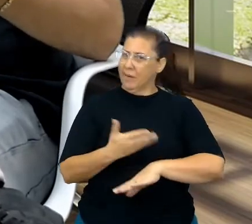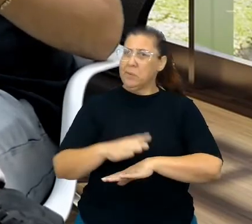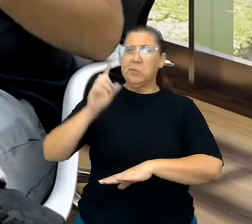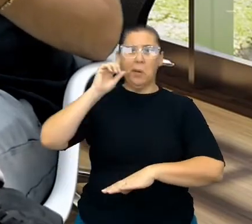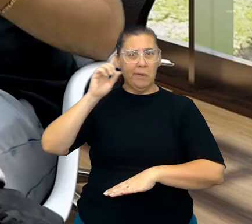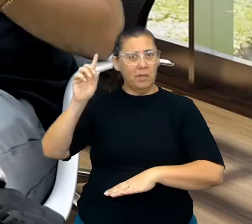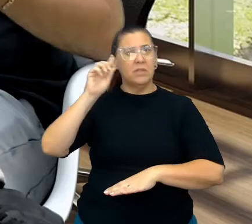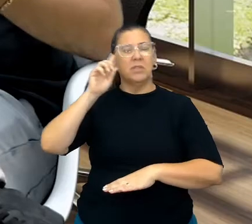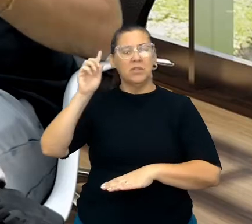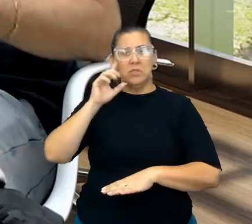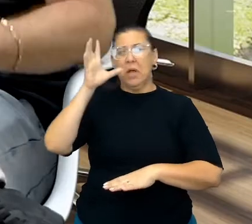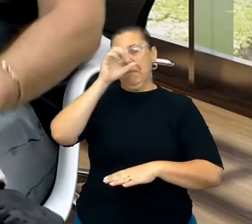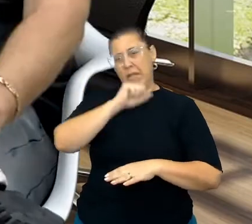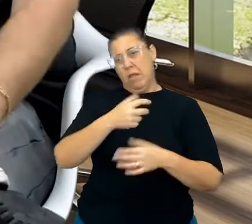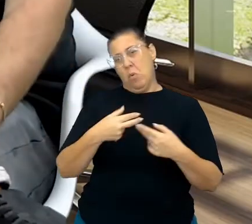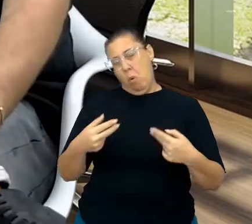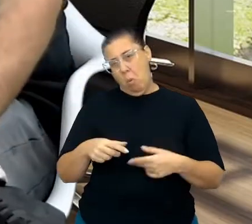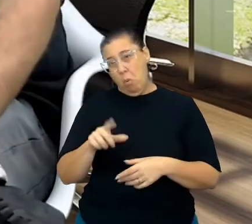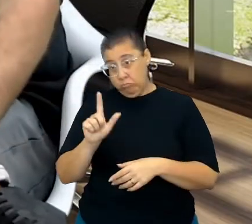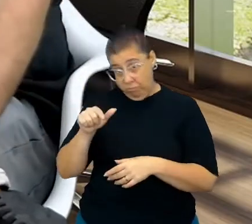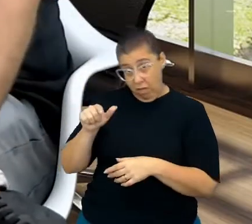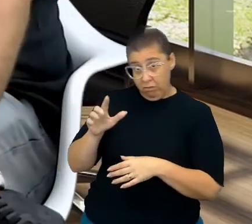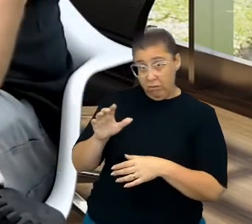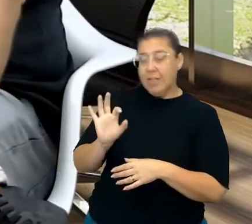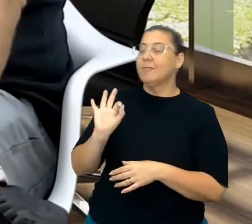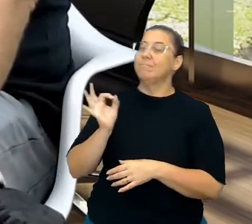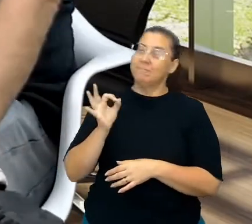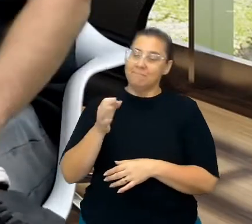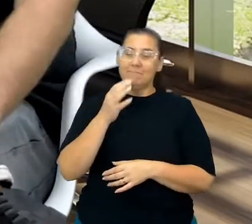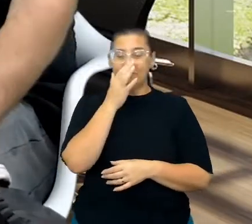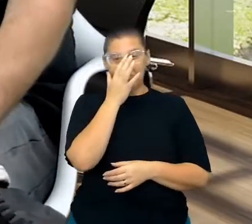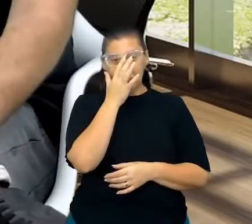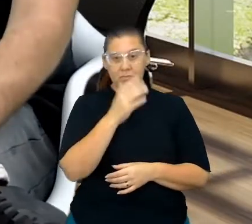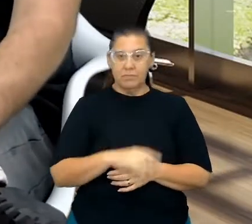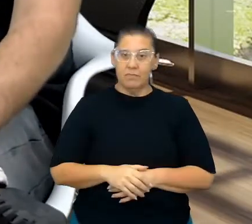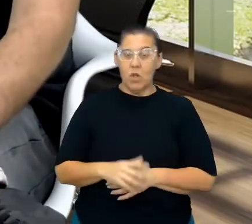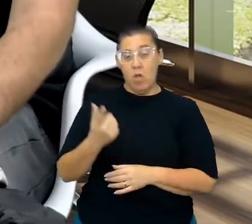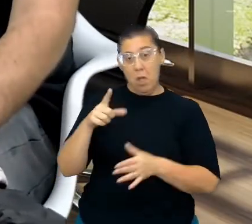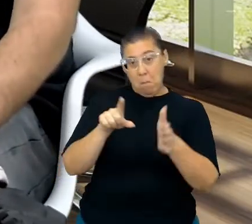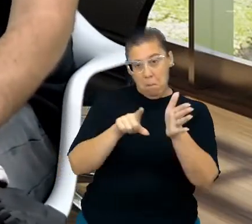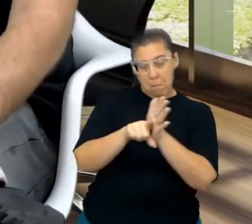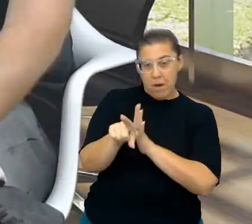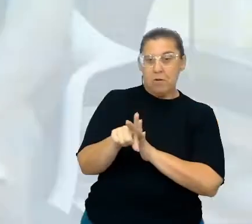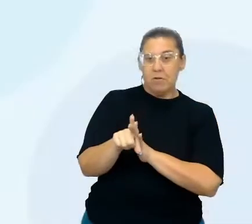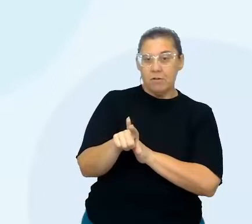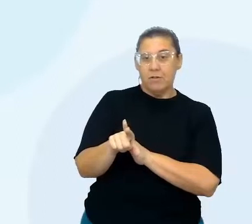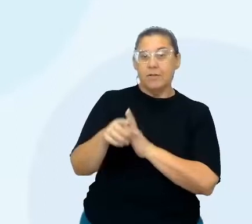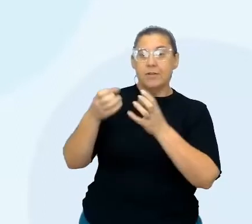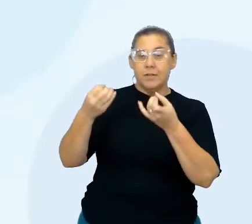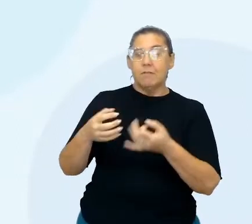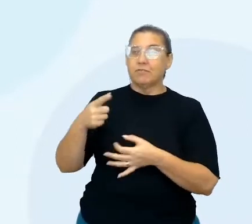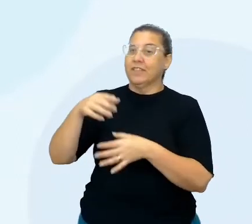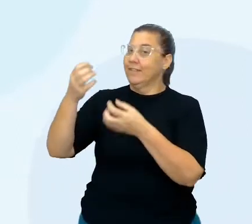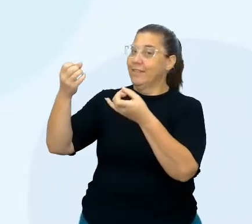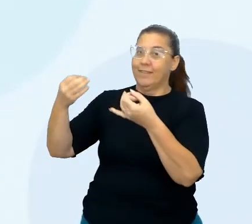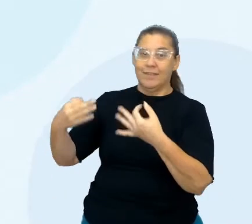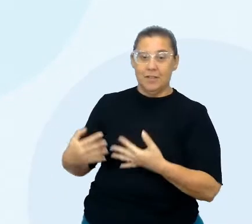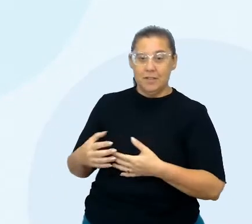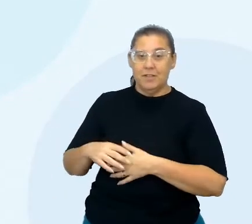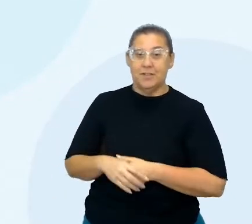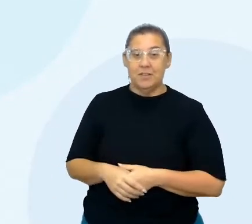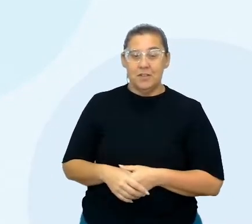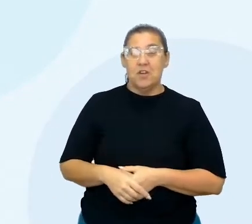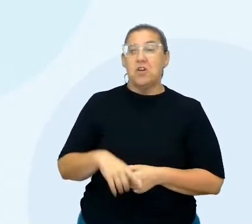gente está aprendendo alguma coisa, não é, Júlia? Tem que... Olha só, nossa próxima pergunta já fala um pouco do que você falou. Você que reconhece